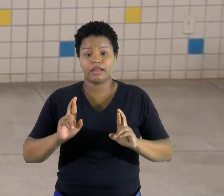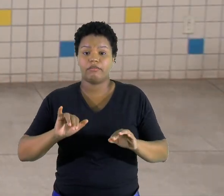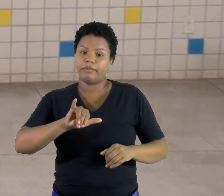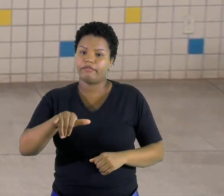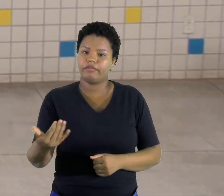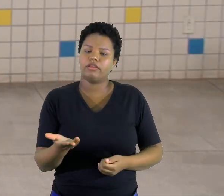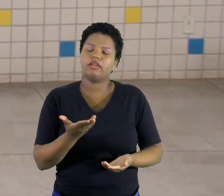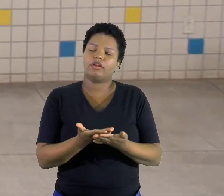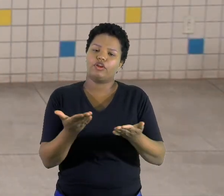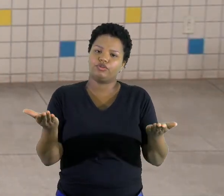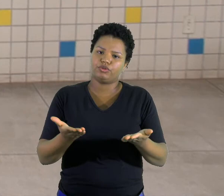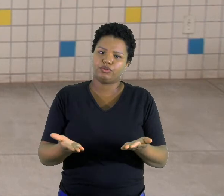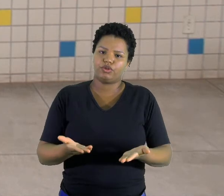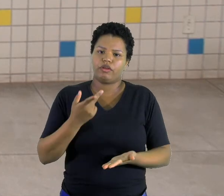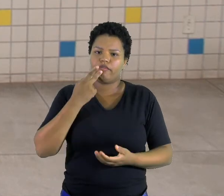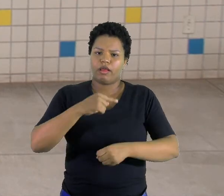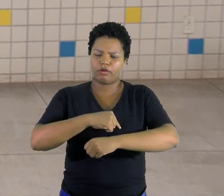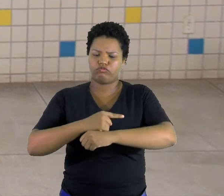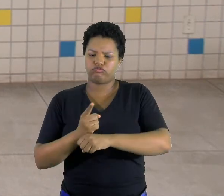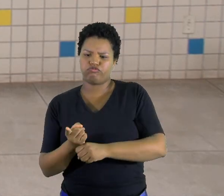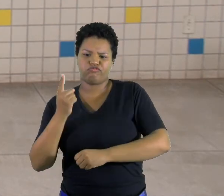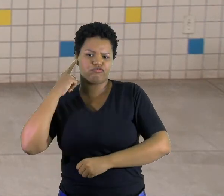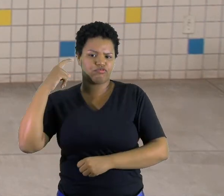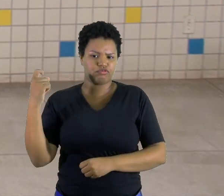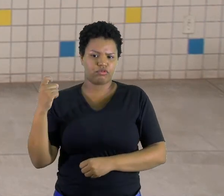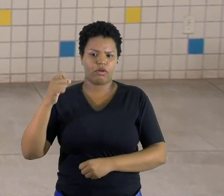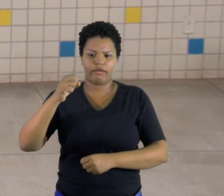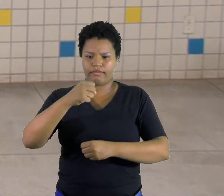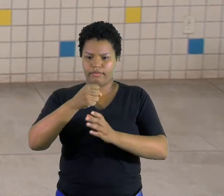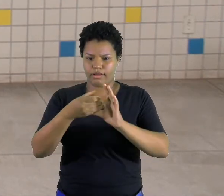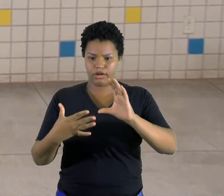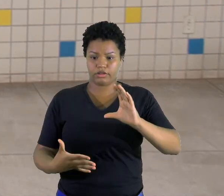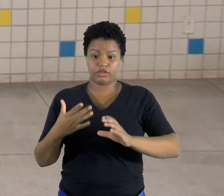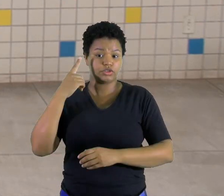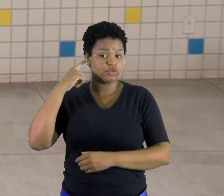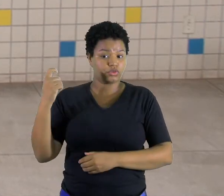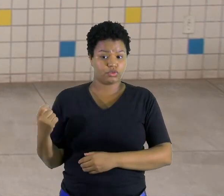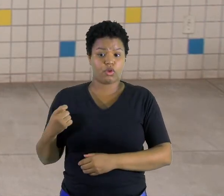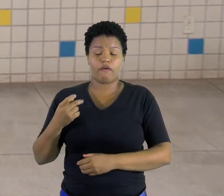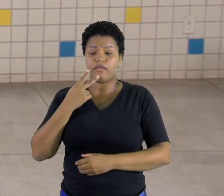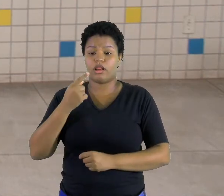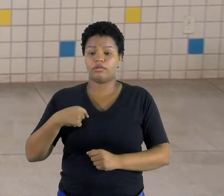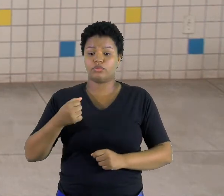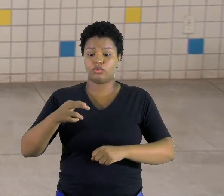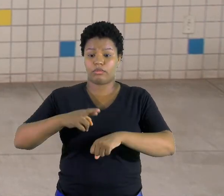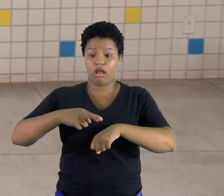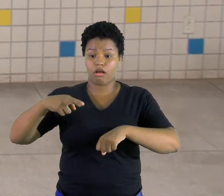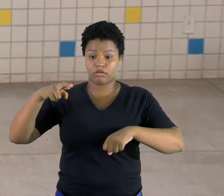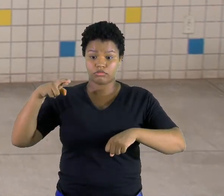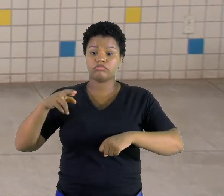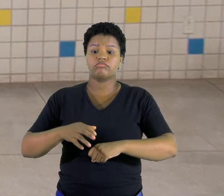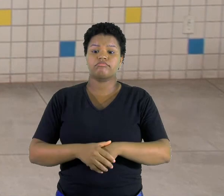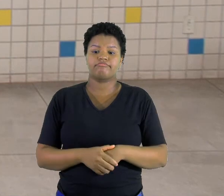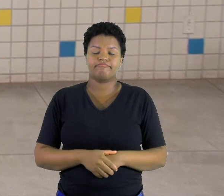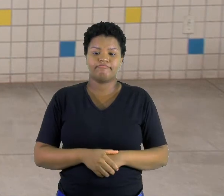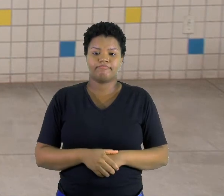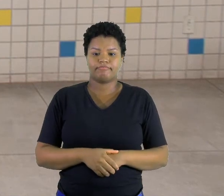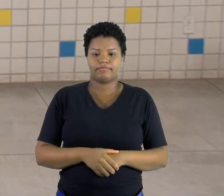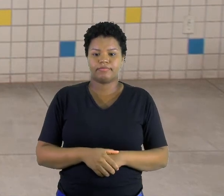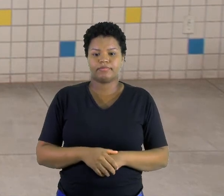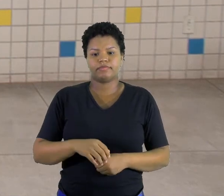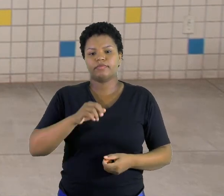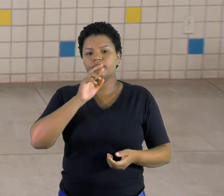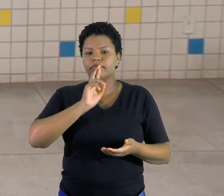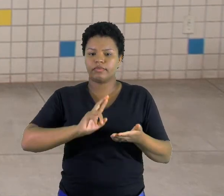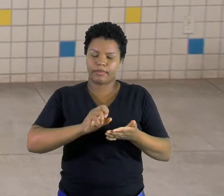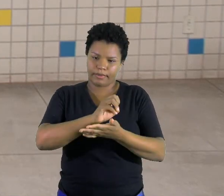A aula de hoje a gente falou sobre a velocidade do som, as características de um som, falamos um pouquinho sobre a radiação. E realizem as